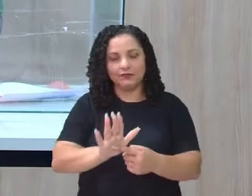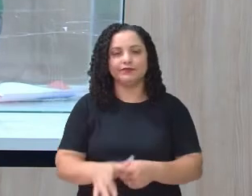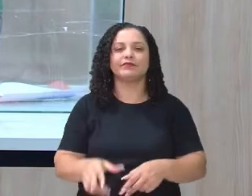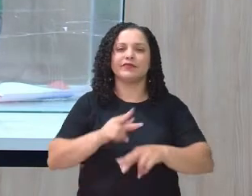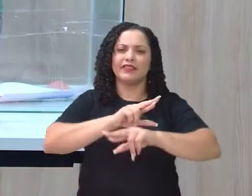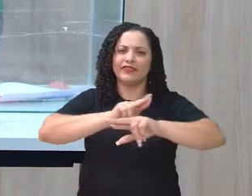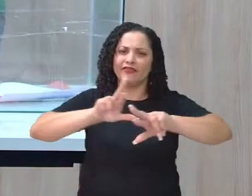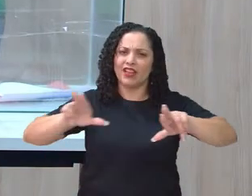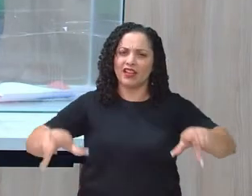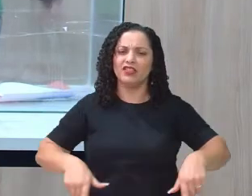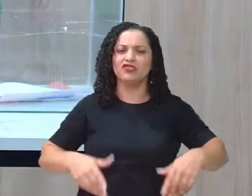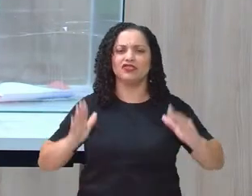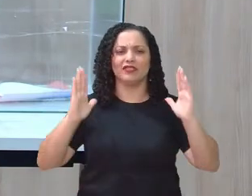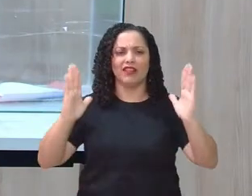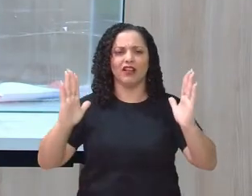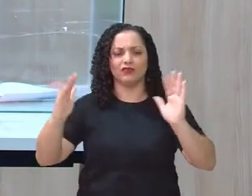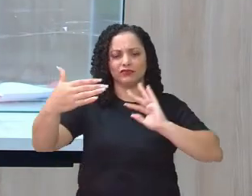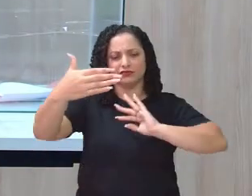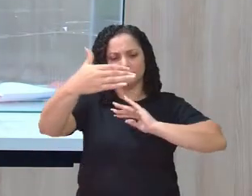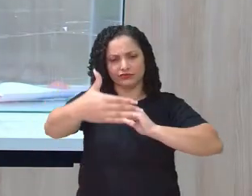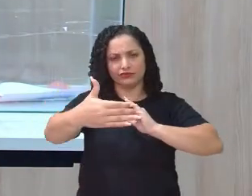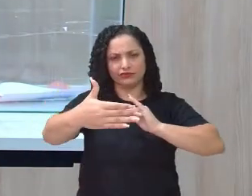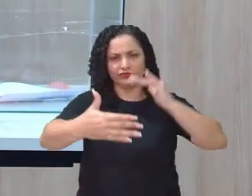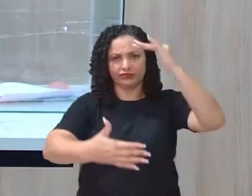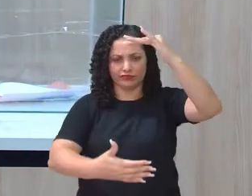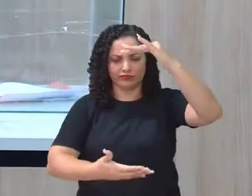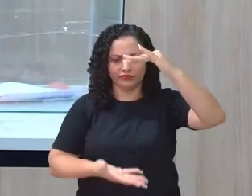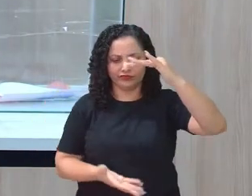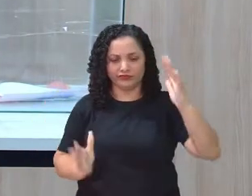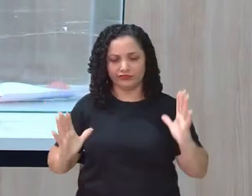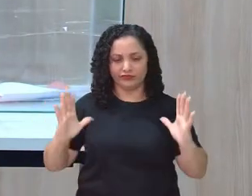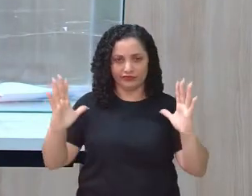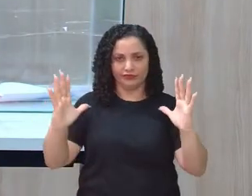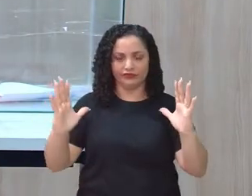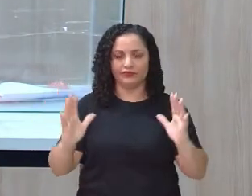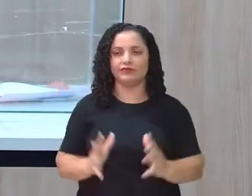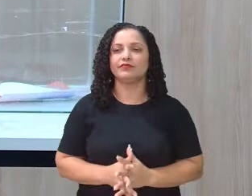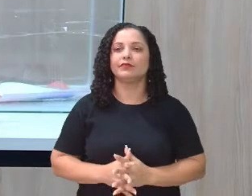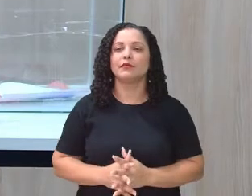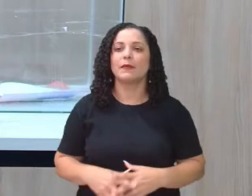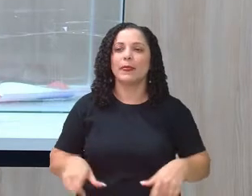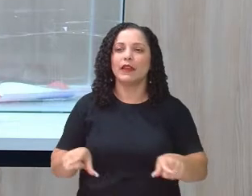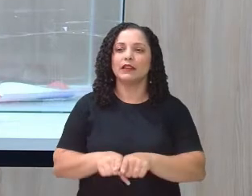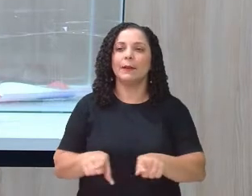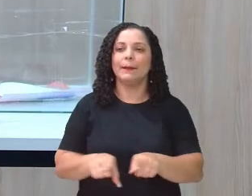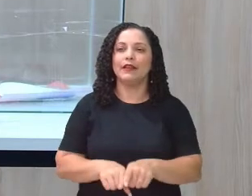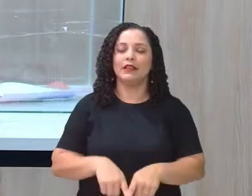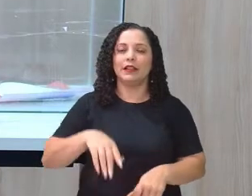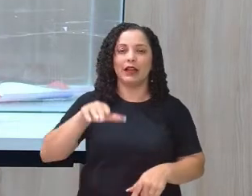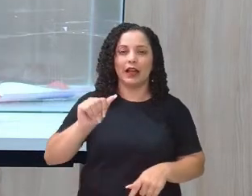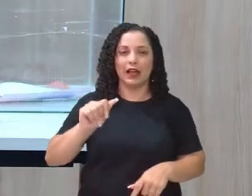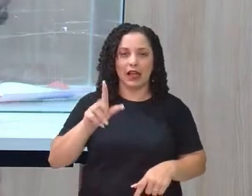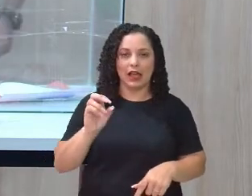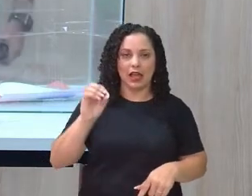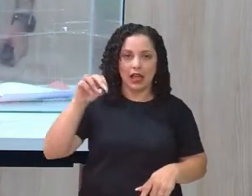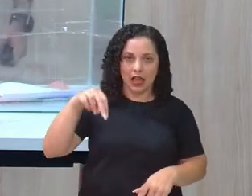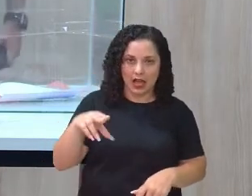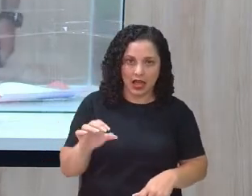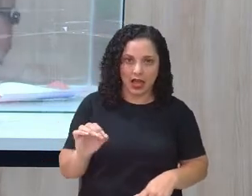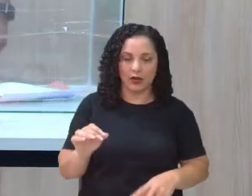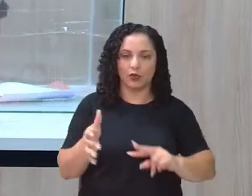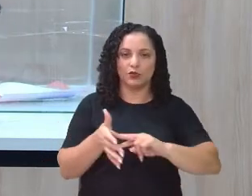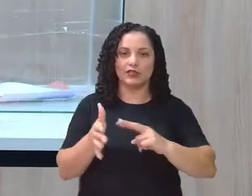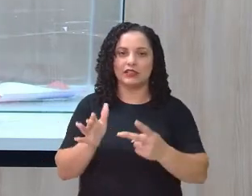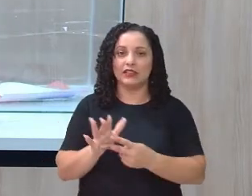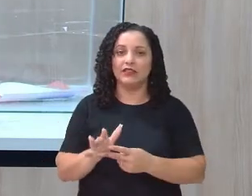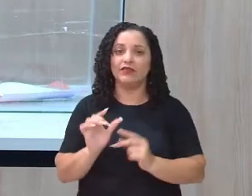e vértices, certo? E a gente tem aí o sufixo ágono, que significa